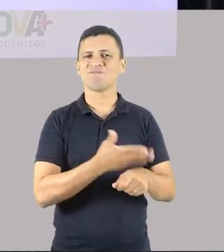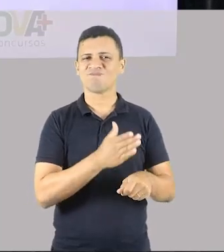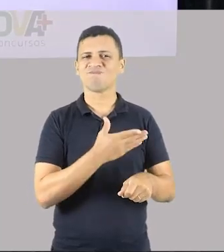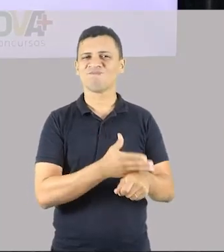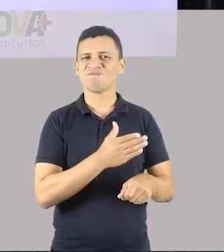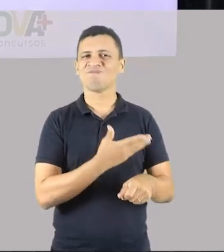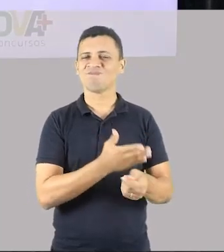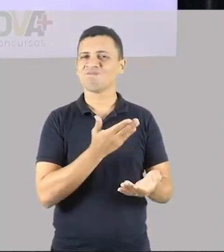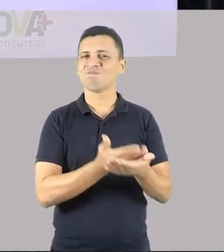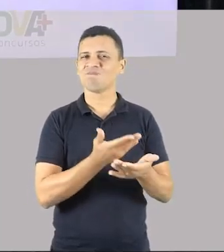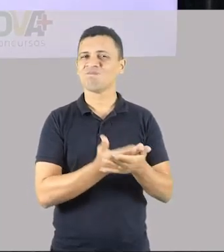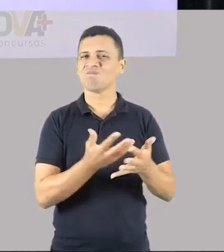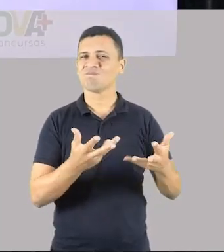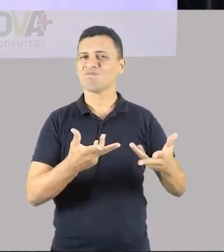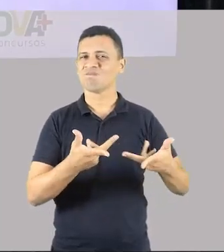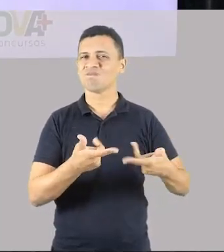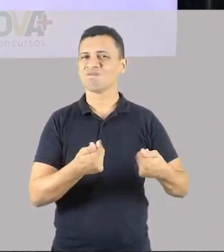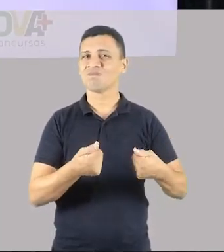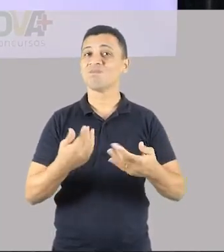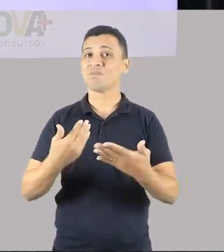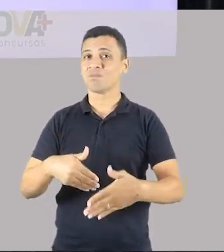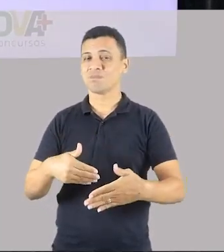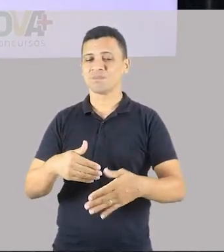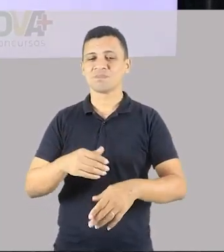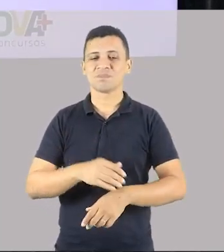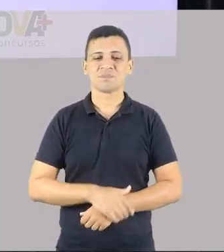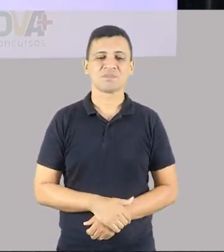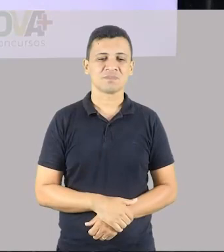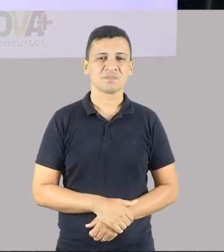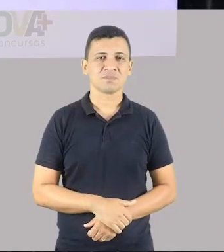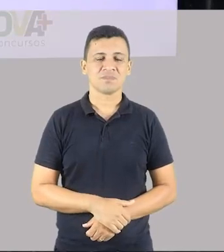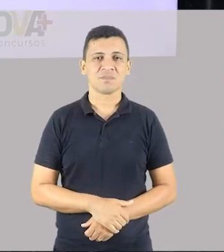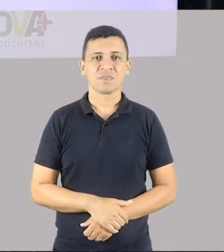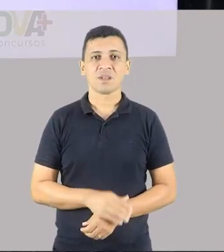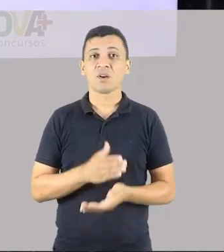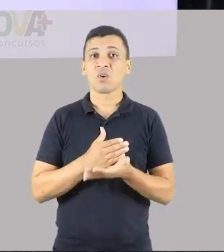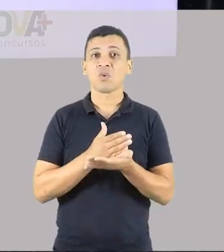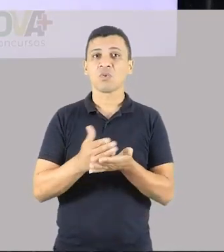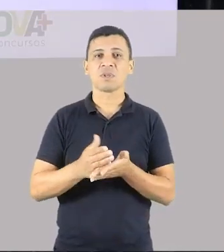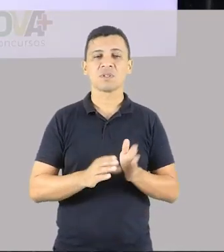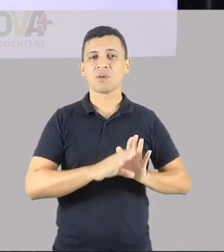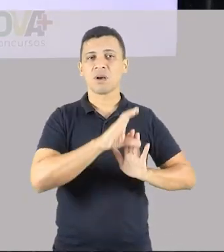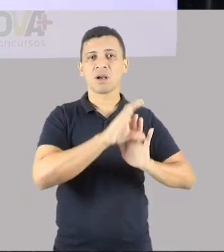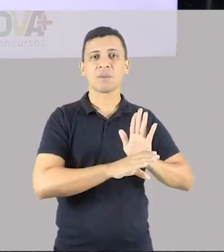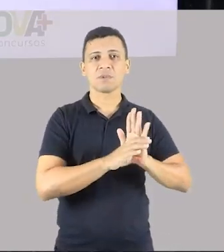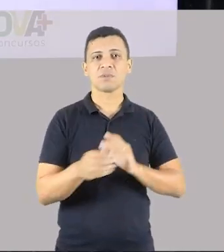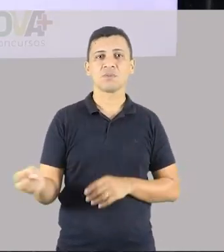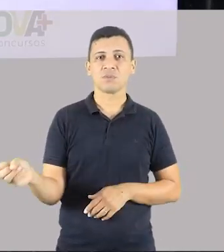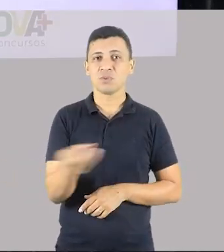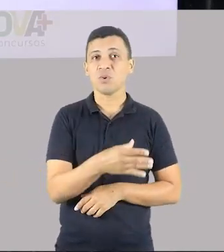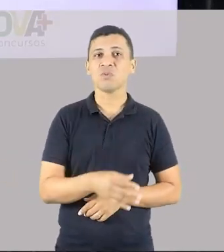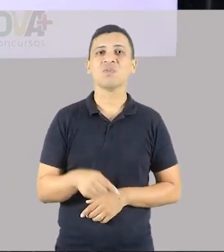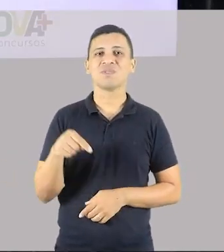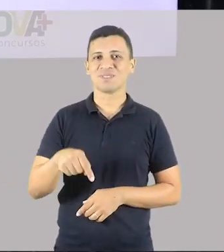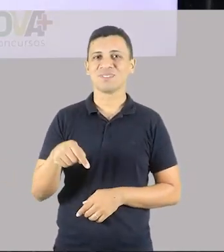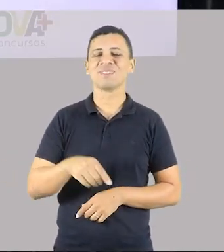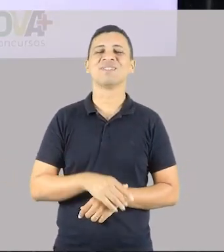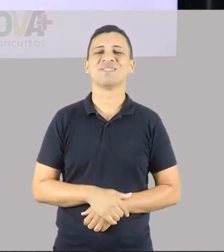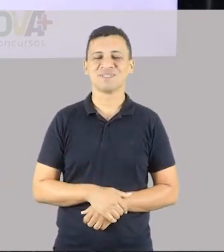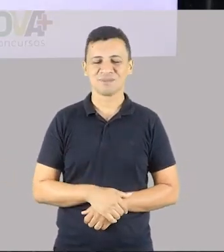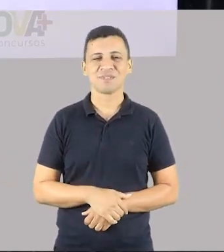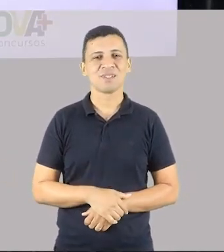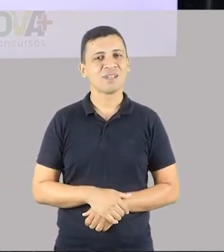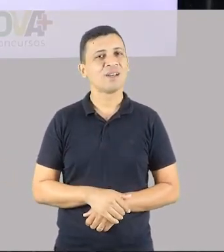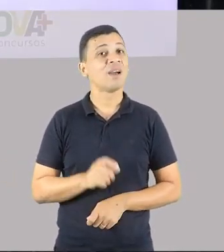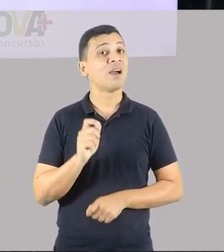esteja afiadinho para o dia da sua prova. Hoje a gente está começando um novo capítulo da nossa história juntos. A gente vai conversar um